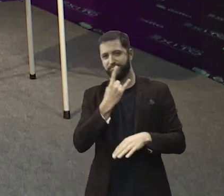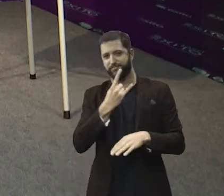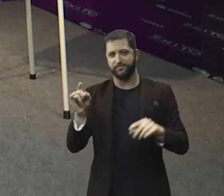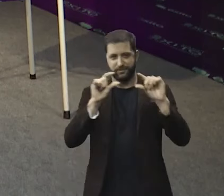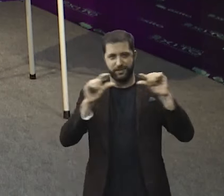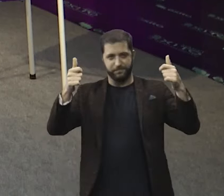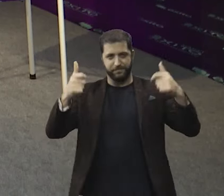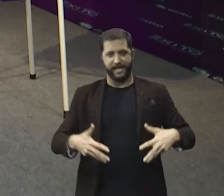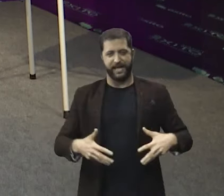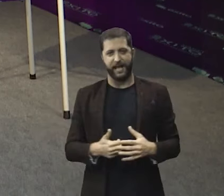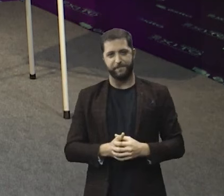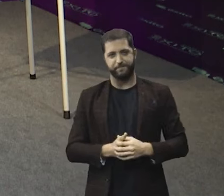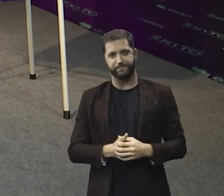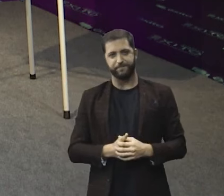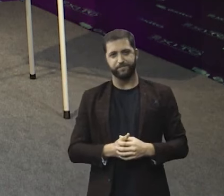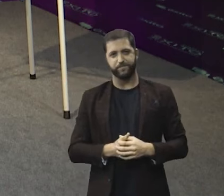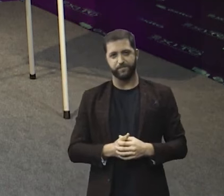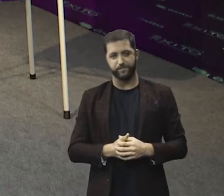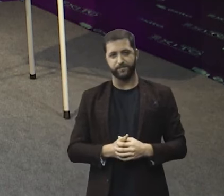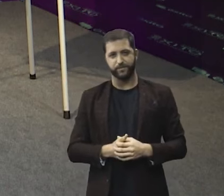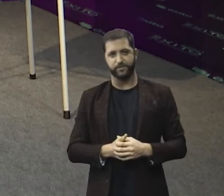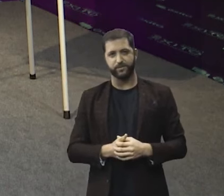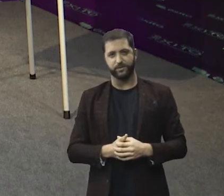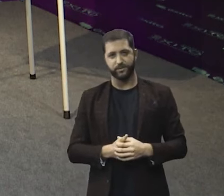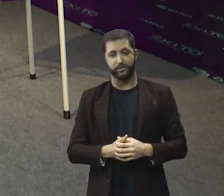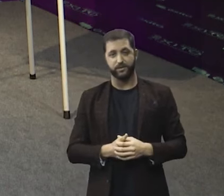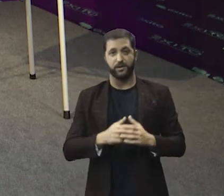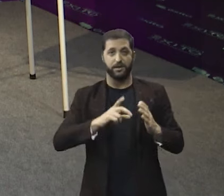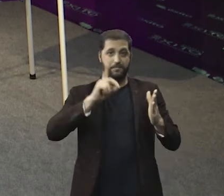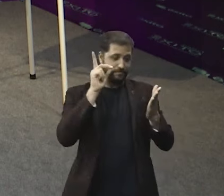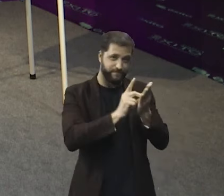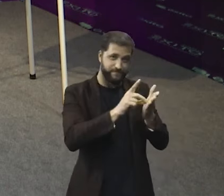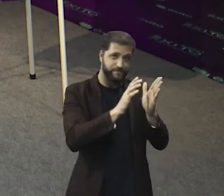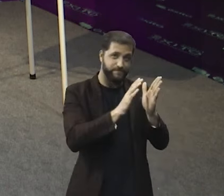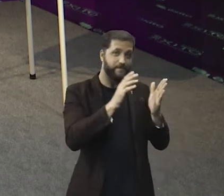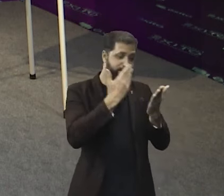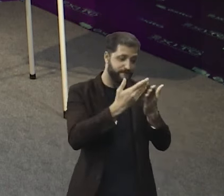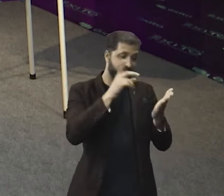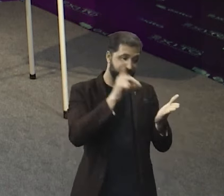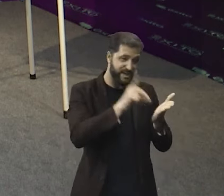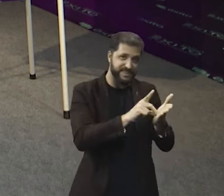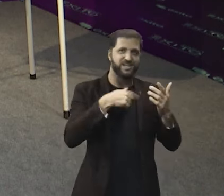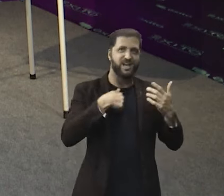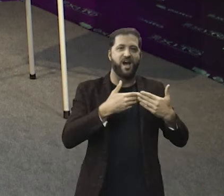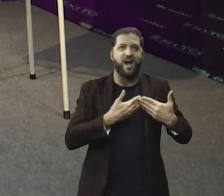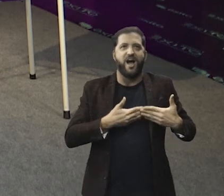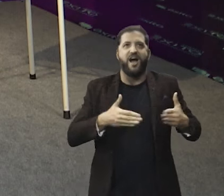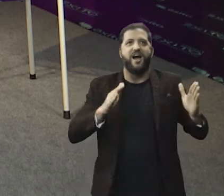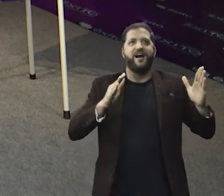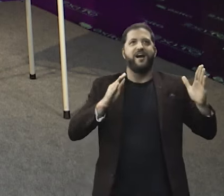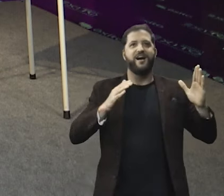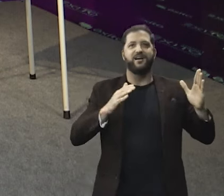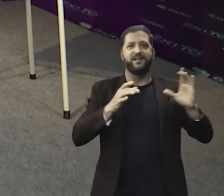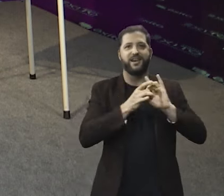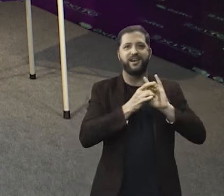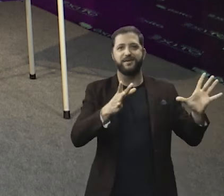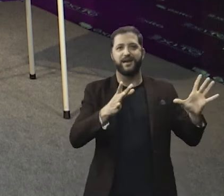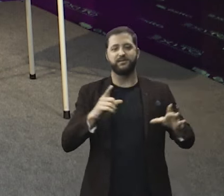seguinte a verdade vos liberta e o medo te aprisiona